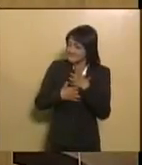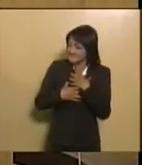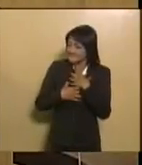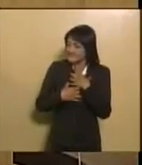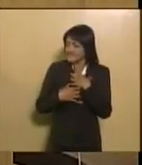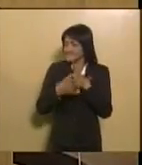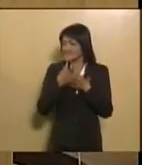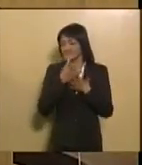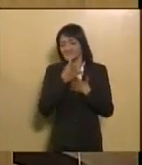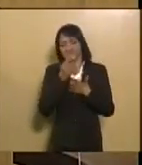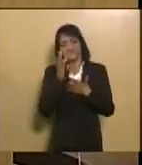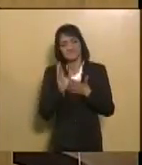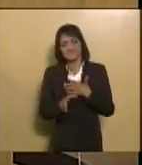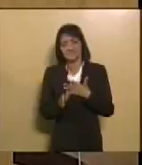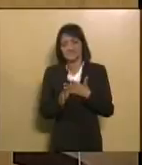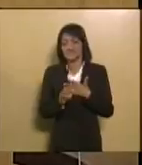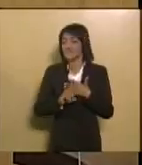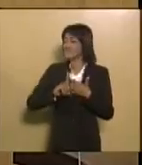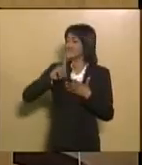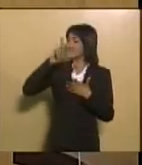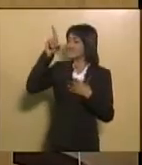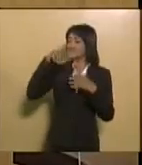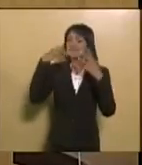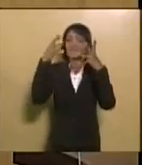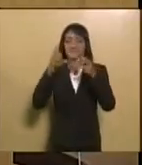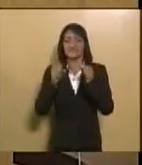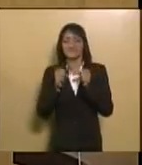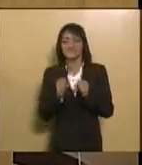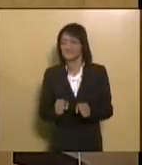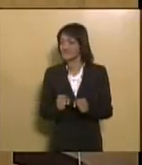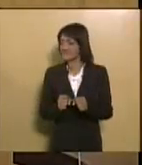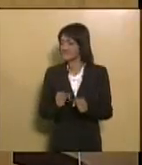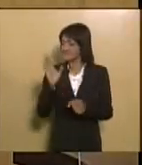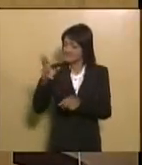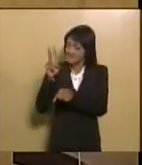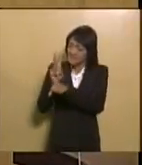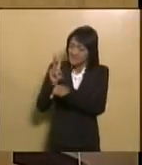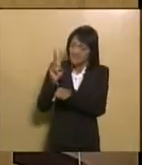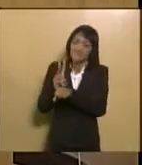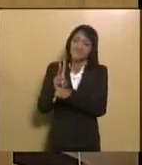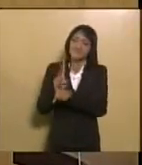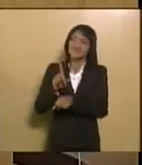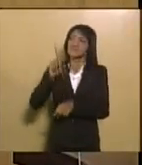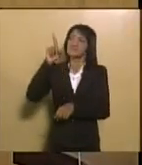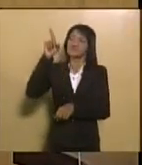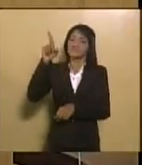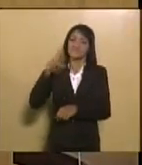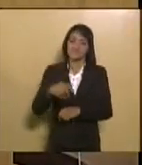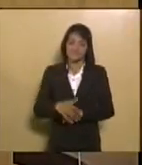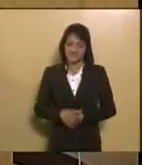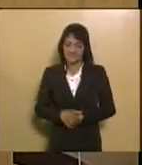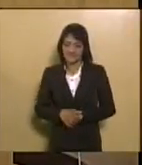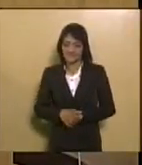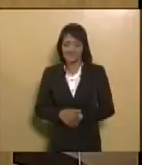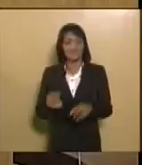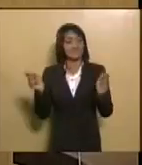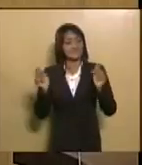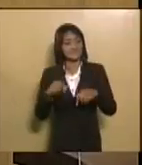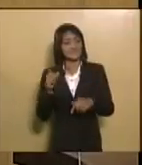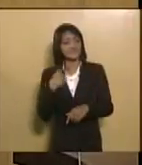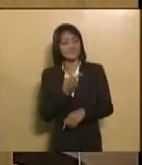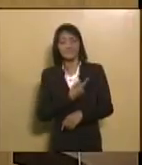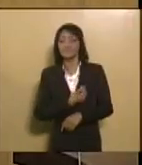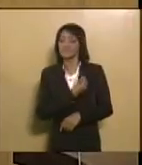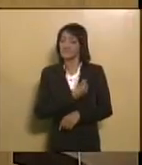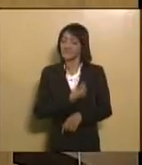Que esse Deus poderoso, que se propõe a guardar aqueles que o servem, que ele esteja guardando a nossa